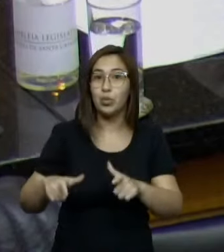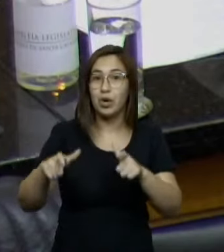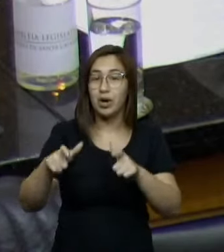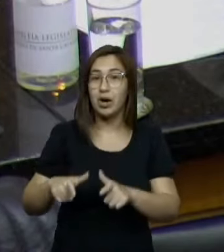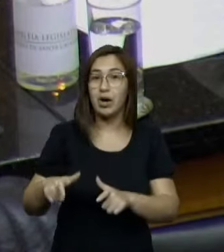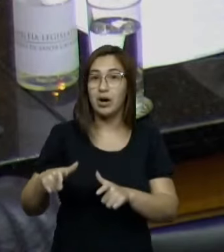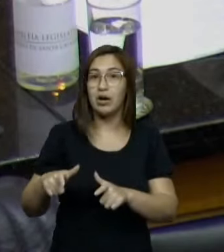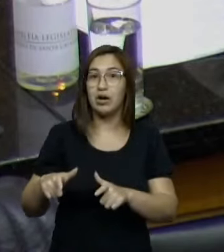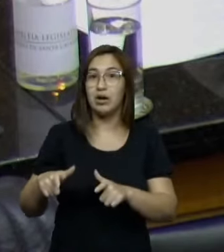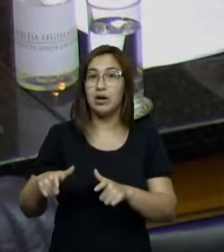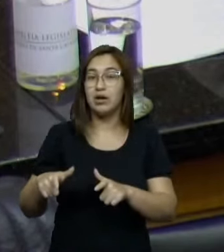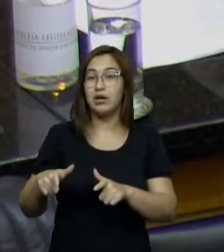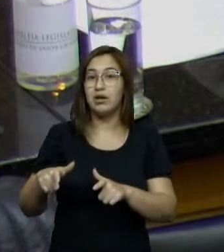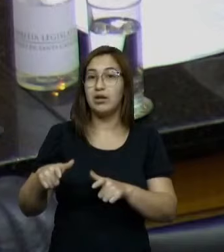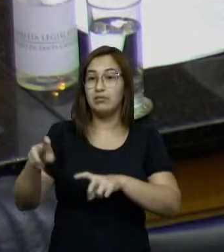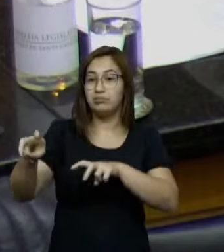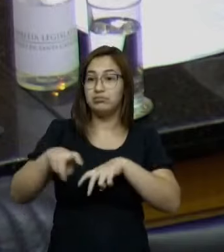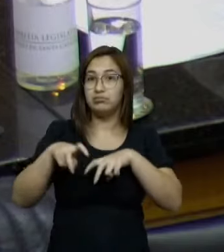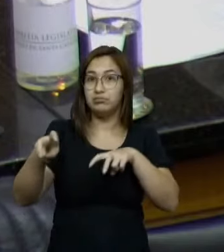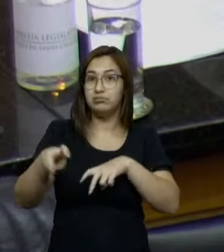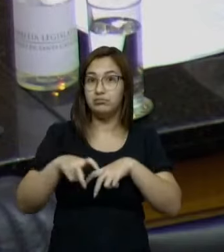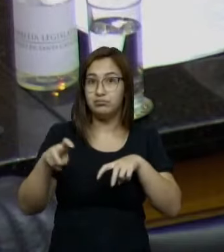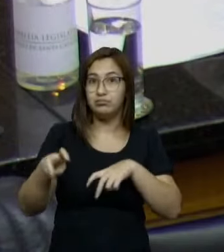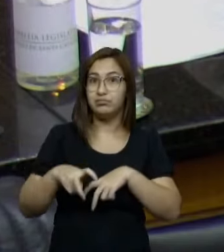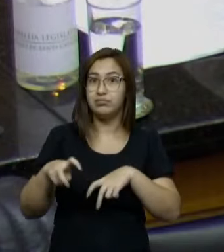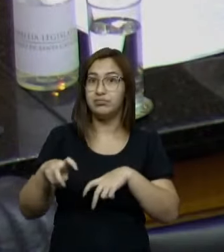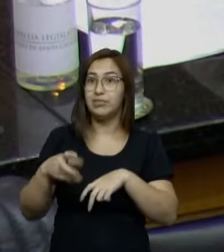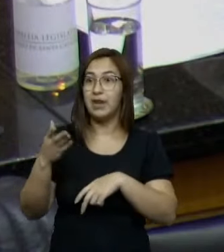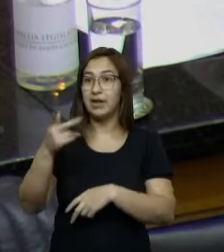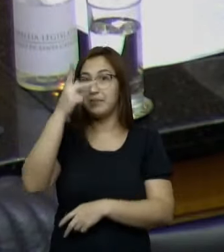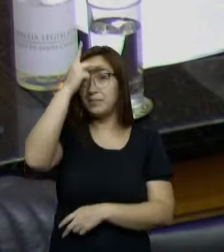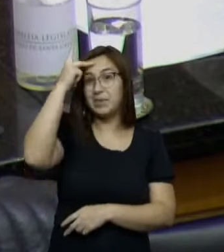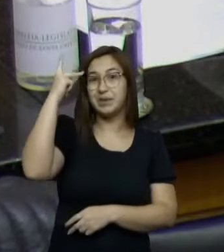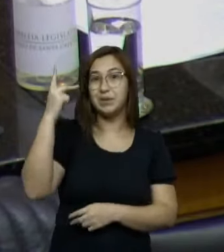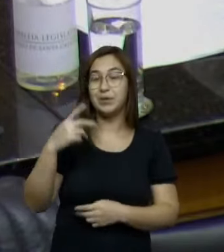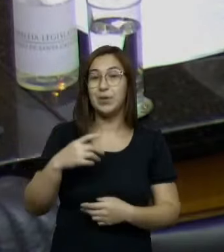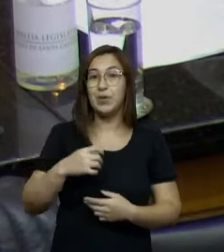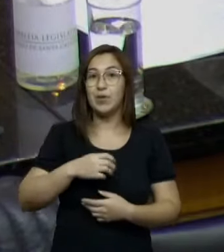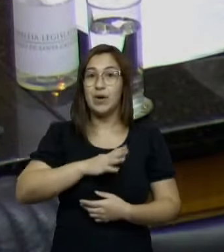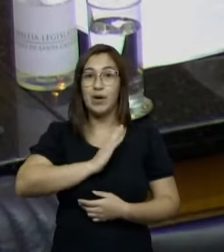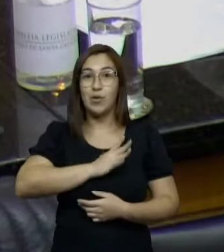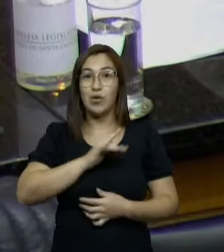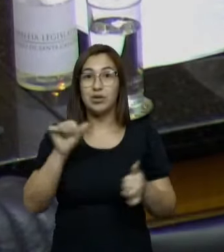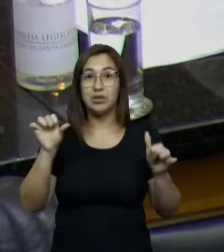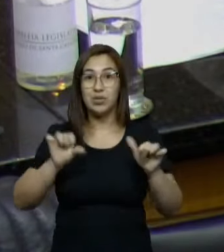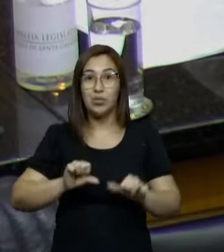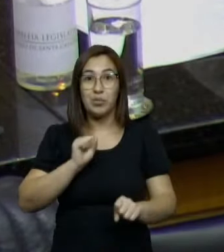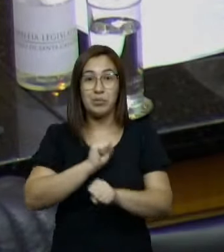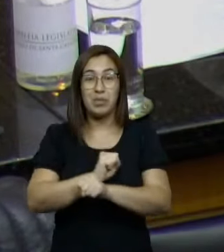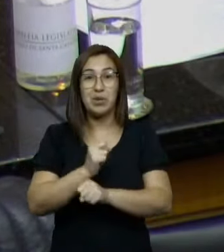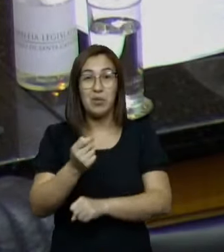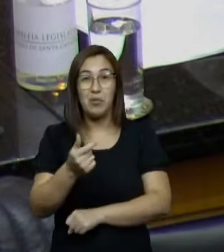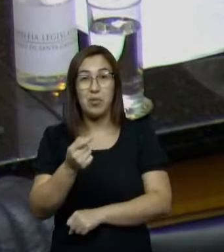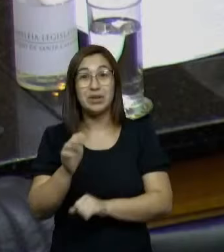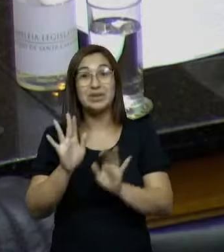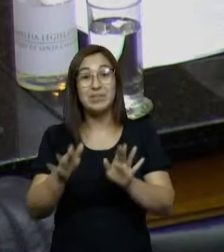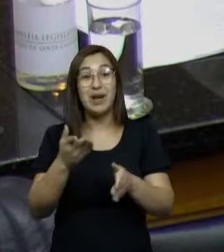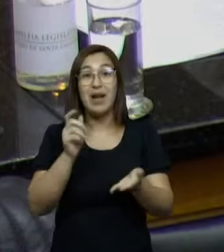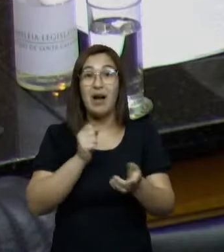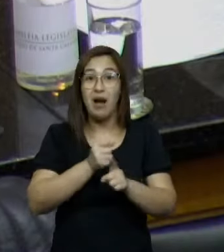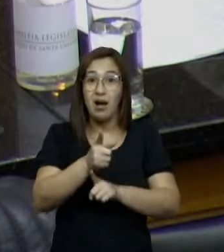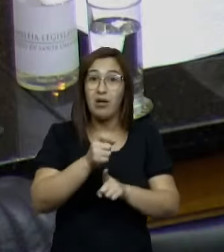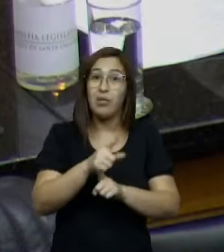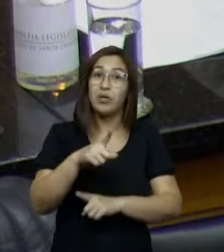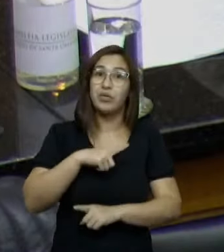salvaram a vida de uma pessoa que estava infartando. Então, realmente, isso é investimento. Só que lá o helicóptero é alugado. Por que não pega esse dinheiro